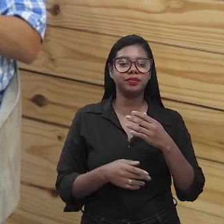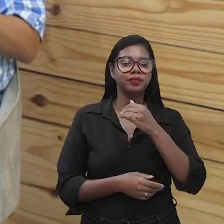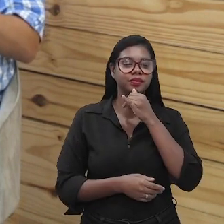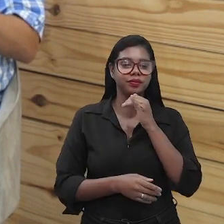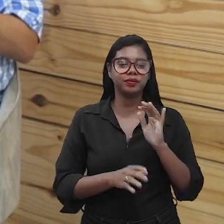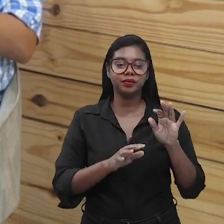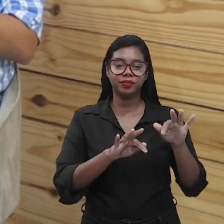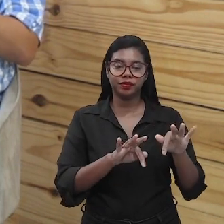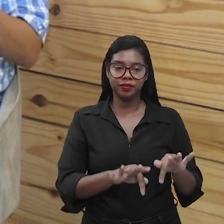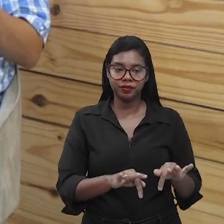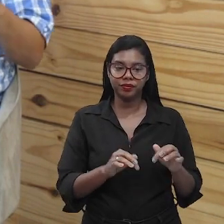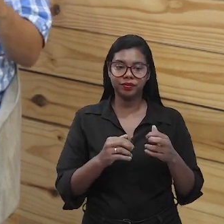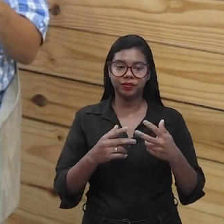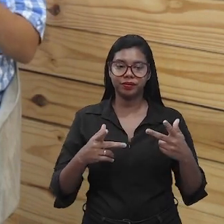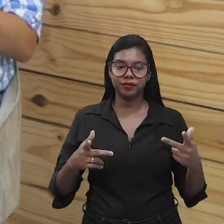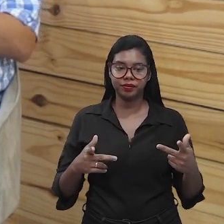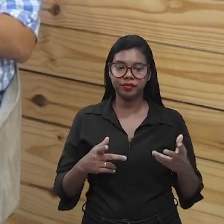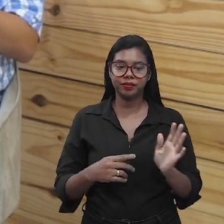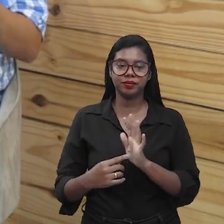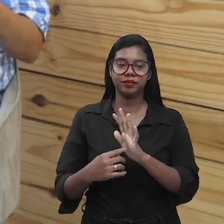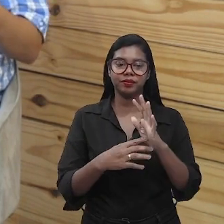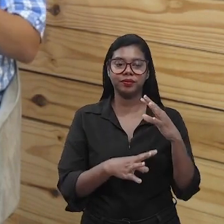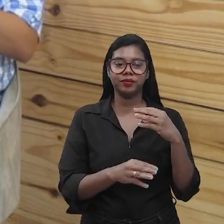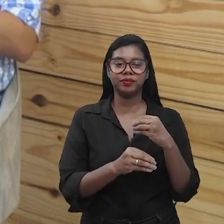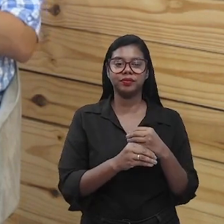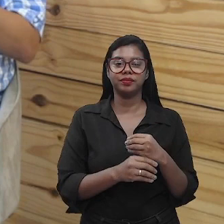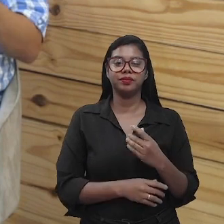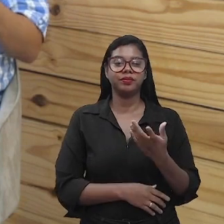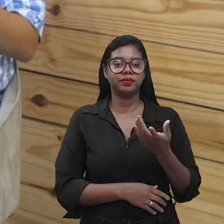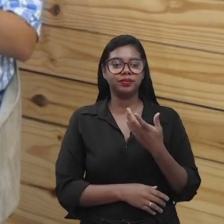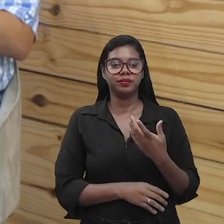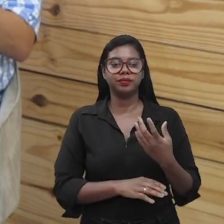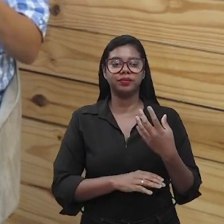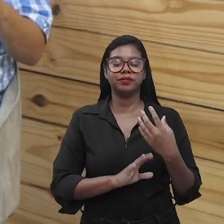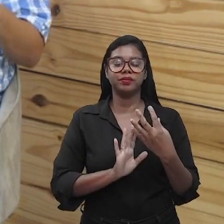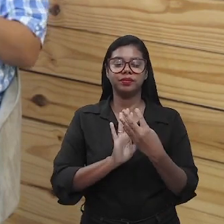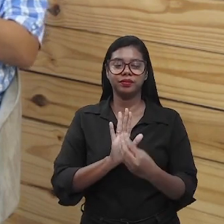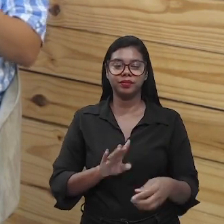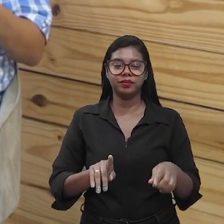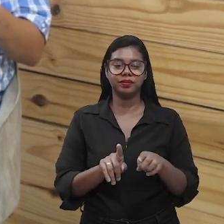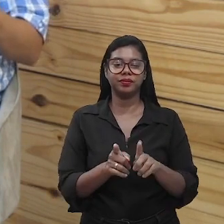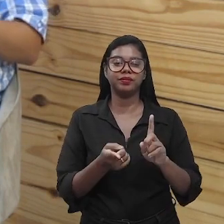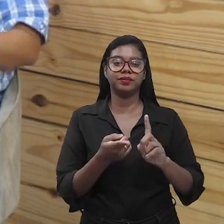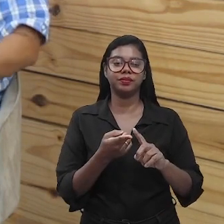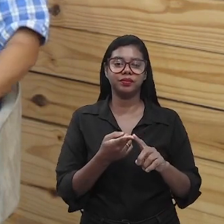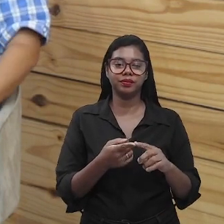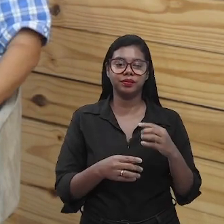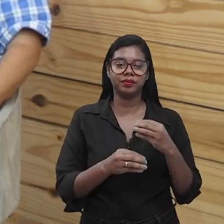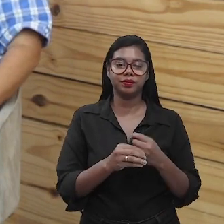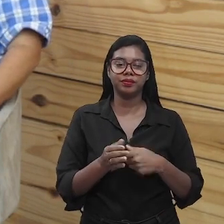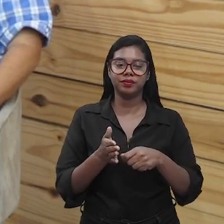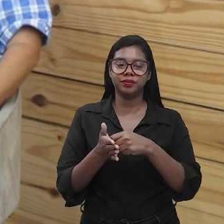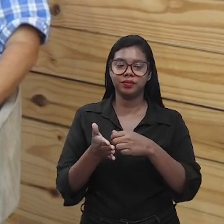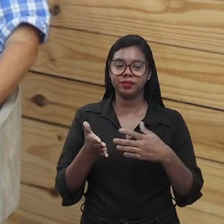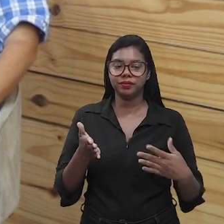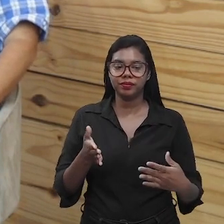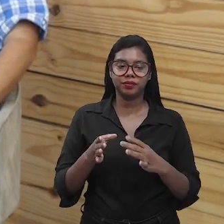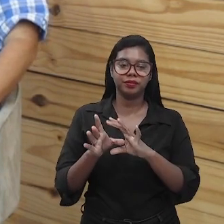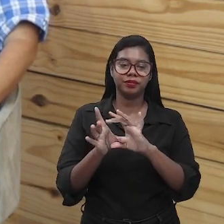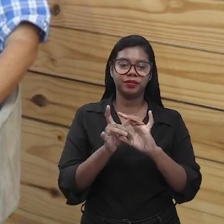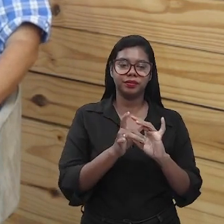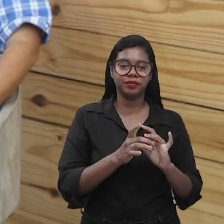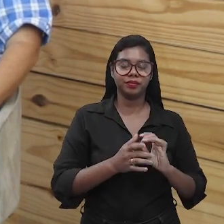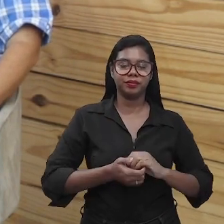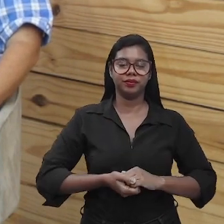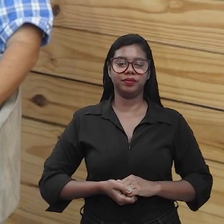das postagens, eu colocava assim: se você quiser receber mensagens, assine aqui esse conteúdo. E com isso, na verdade, o que eu estava fazendo